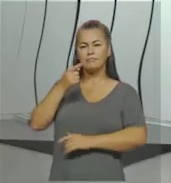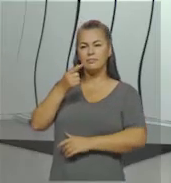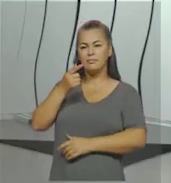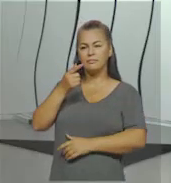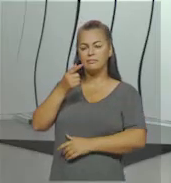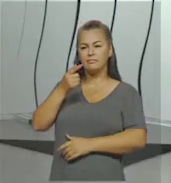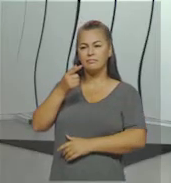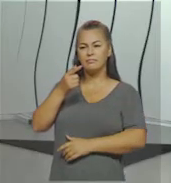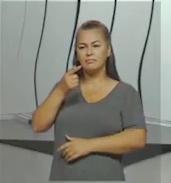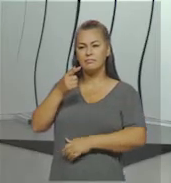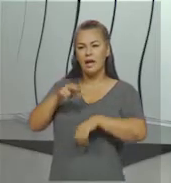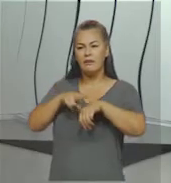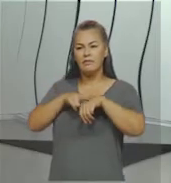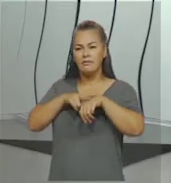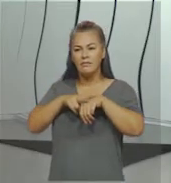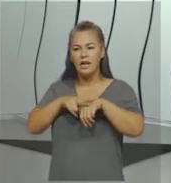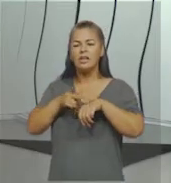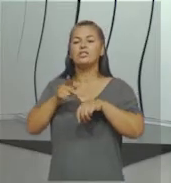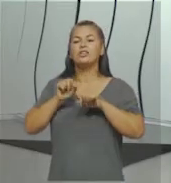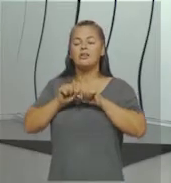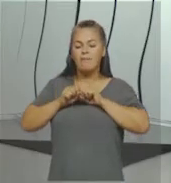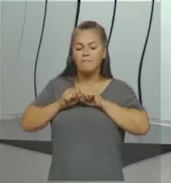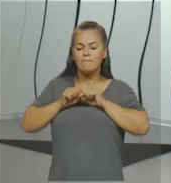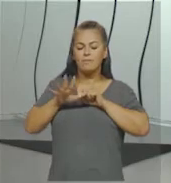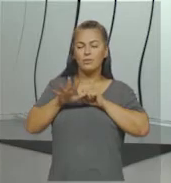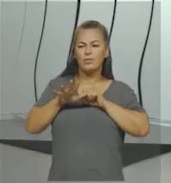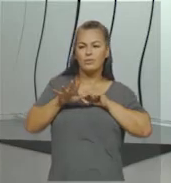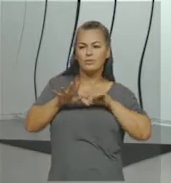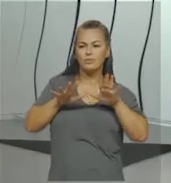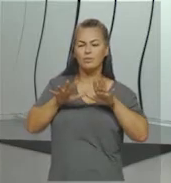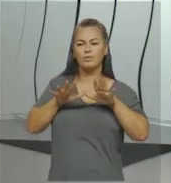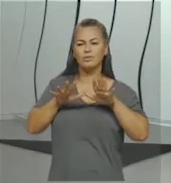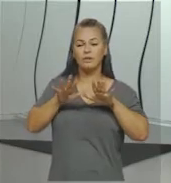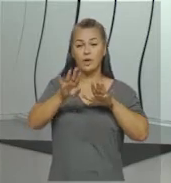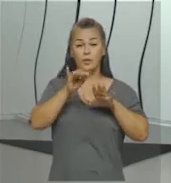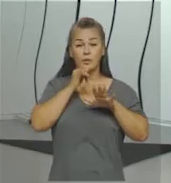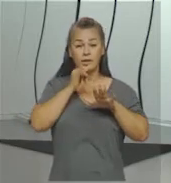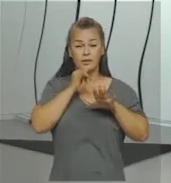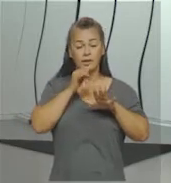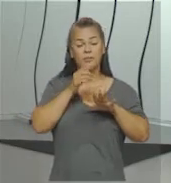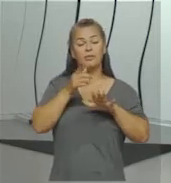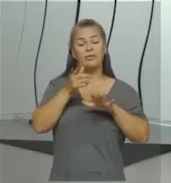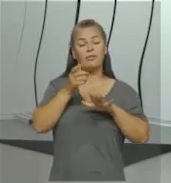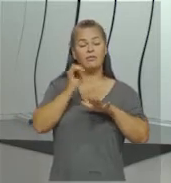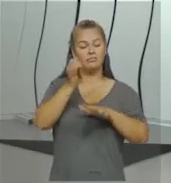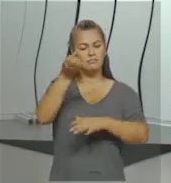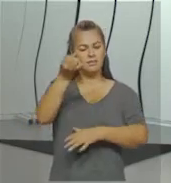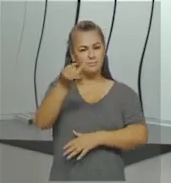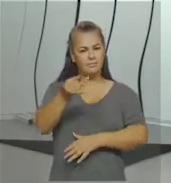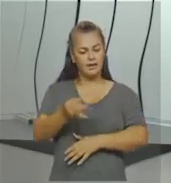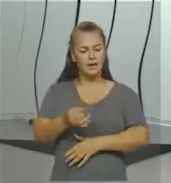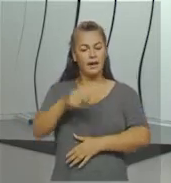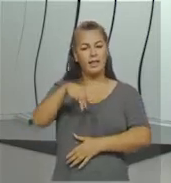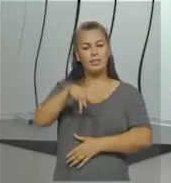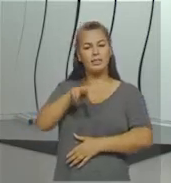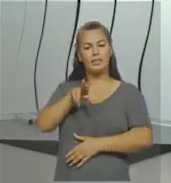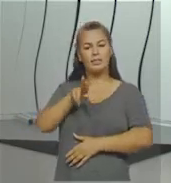os neurotransmissores, tá? Por exemplo, vou dar um exemplo de neurotransmissor.